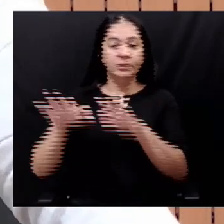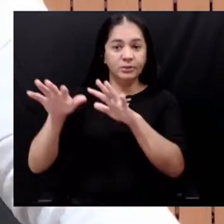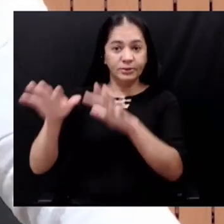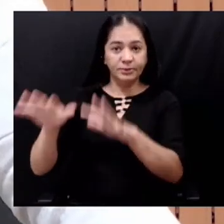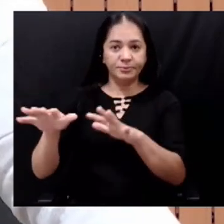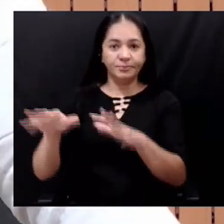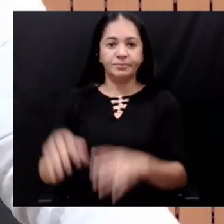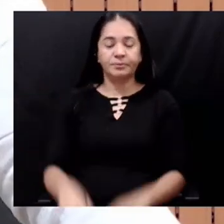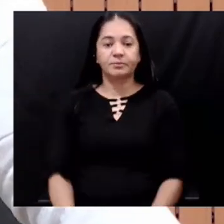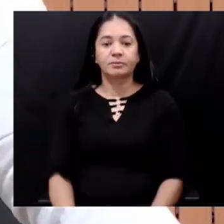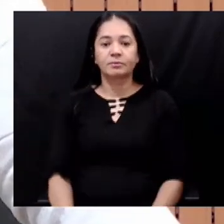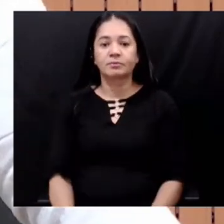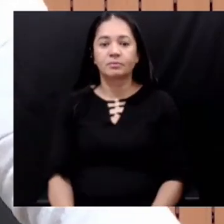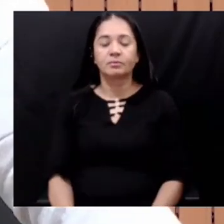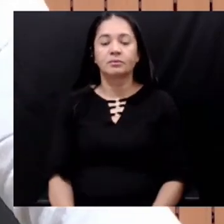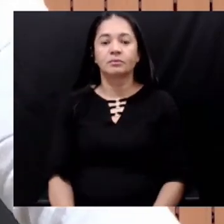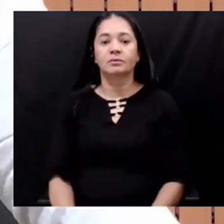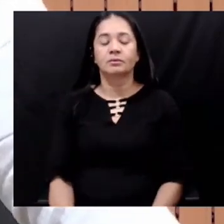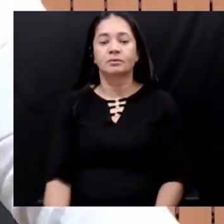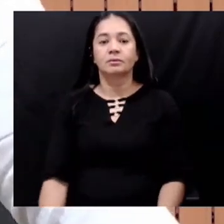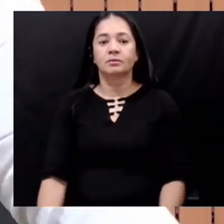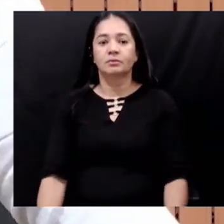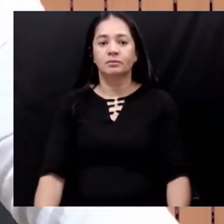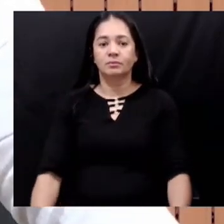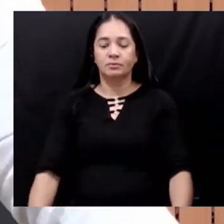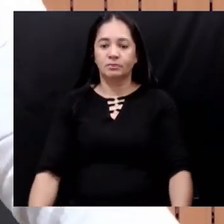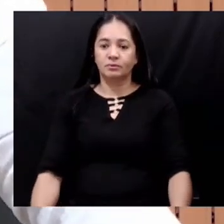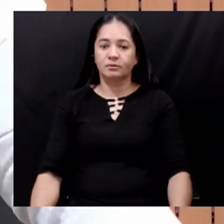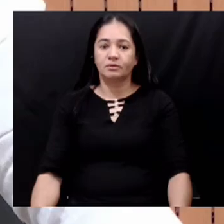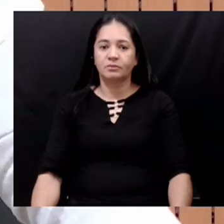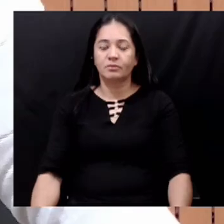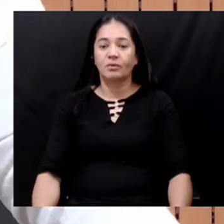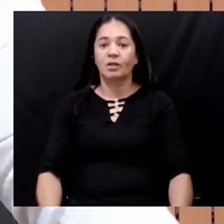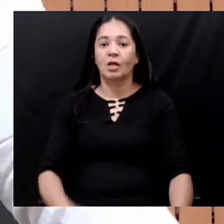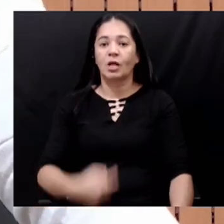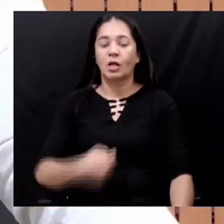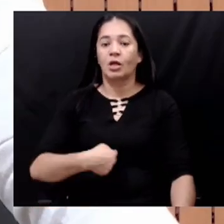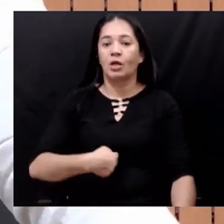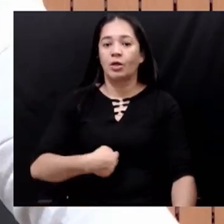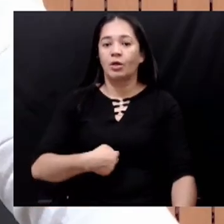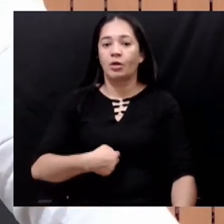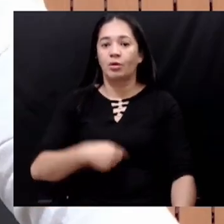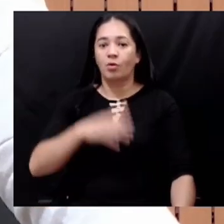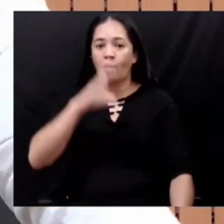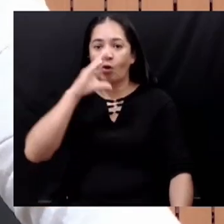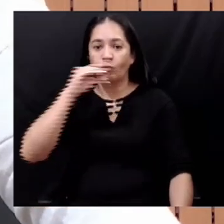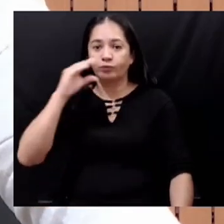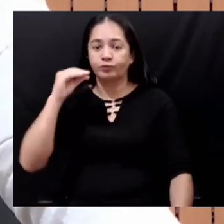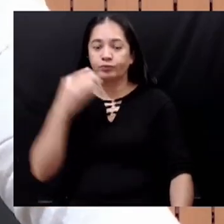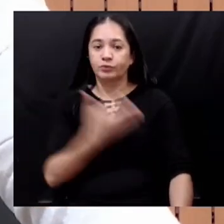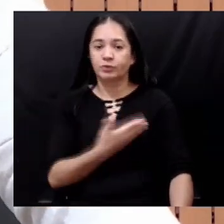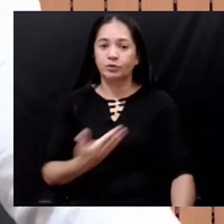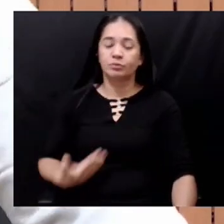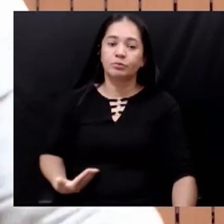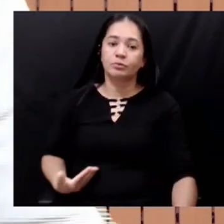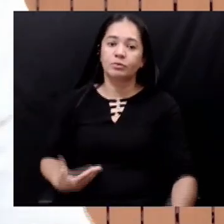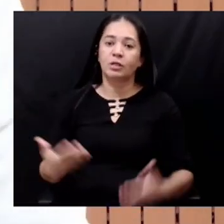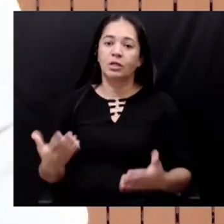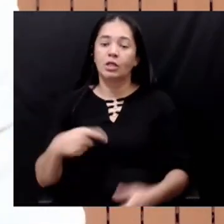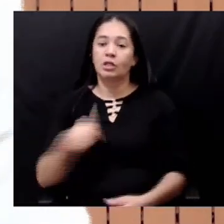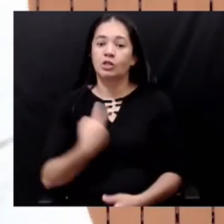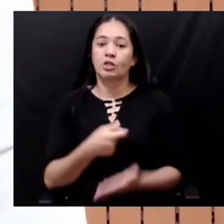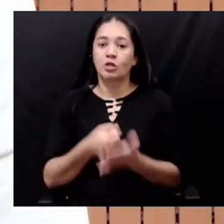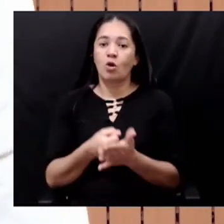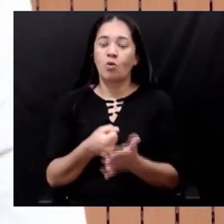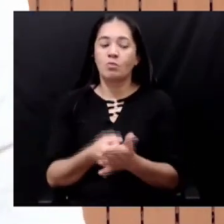enquanto eu sou um servidor público, né? E agora, como gestor público, é nossa obrigação